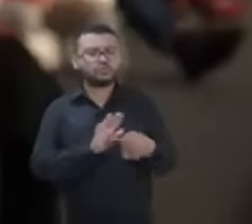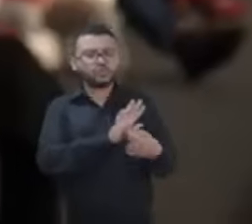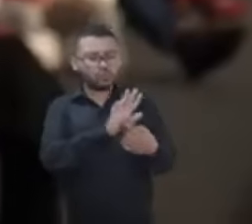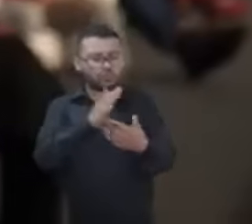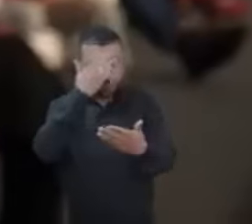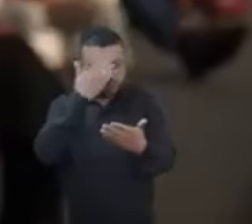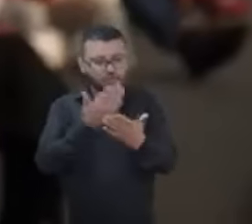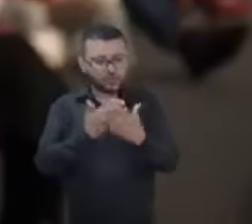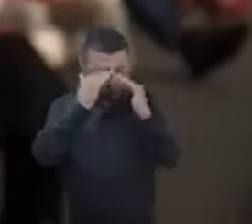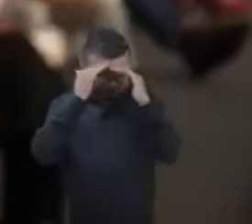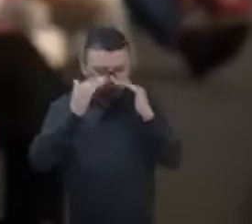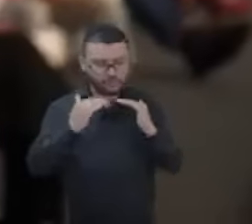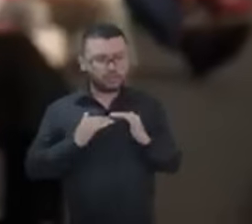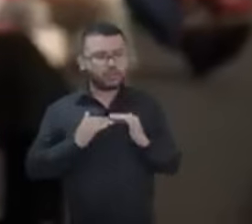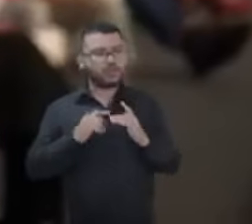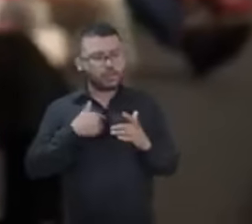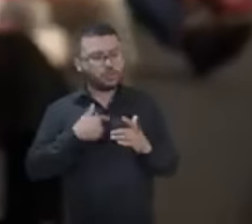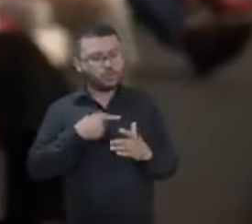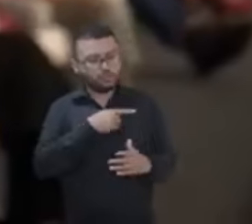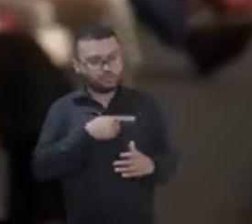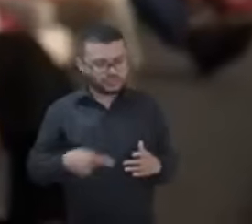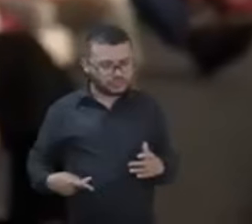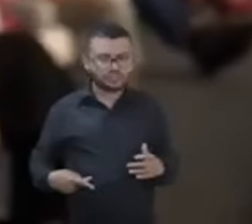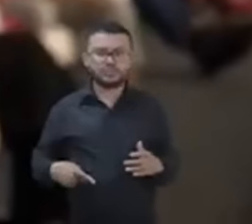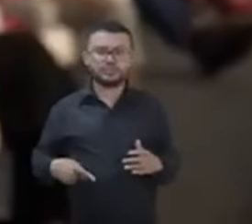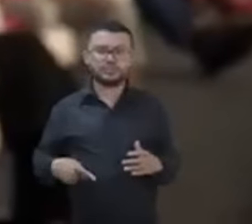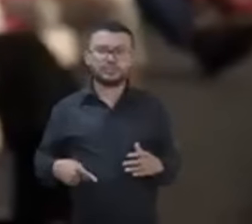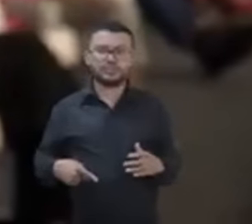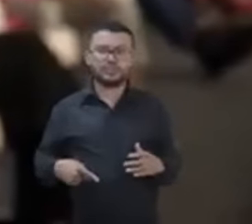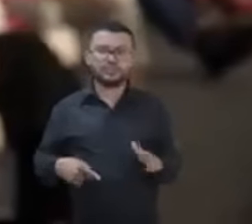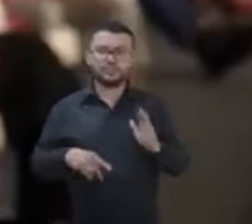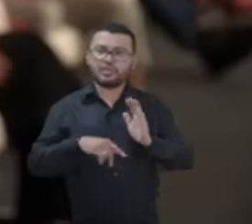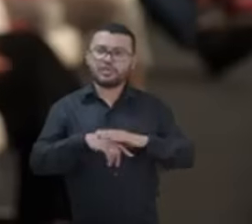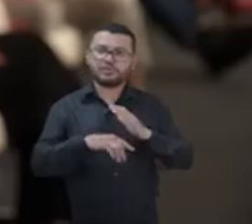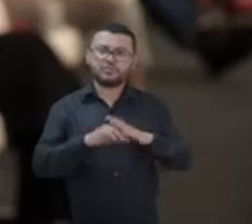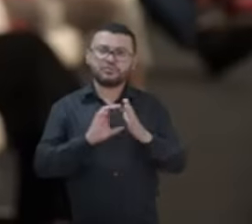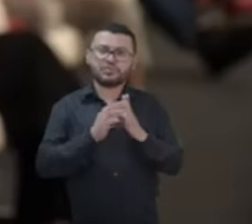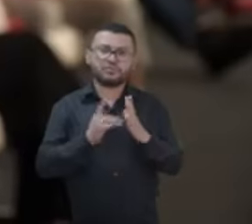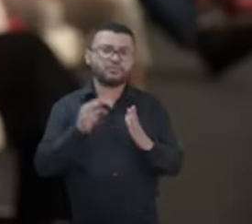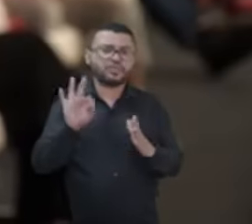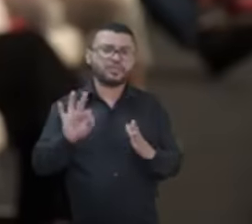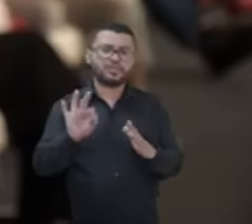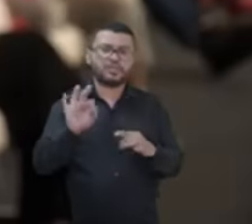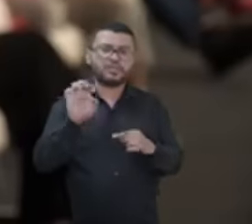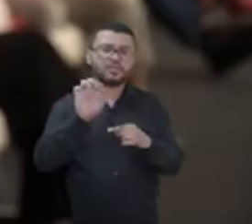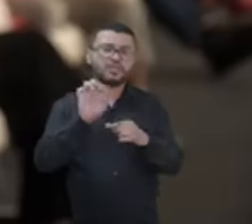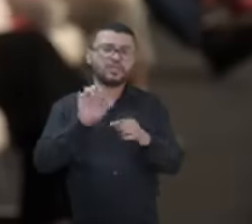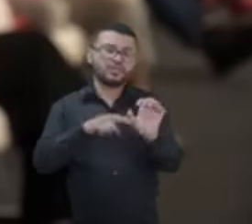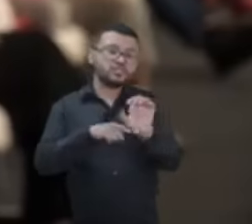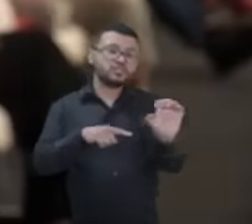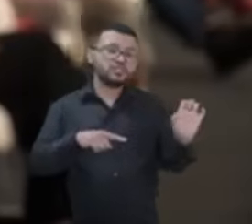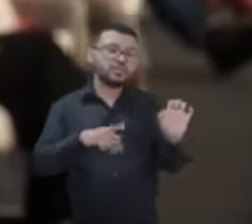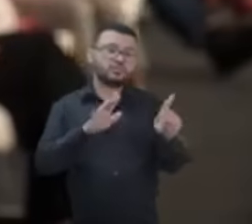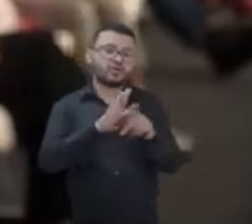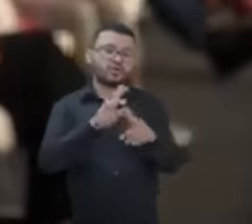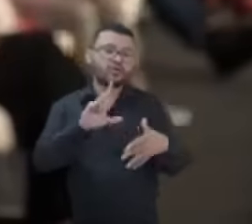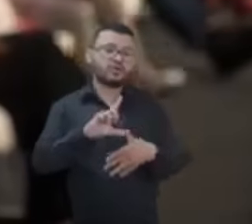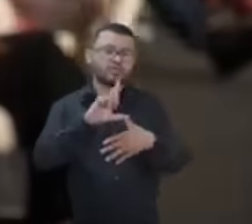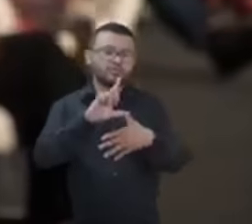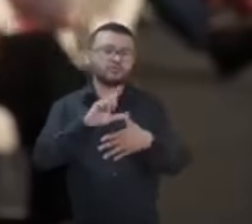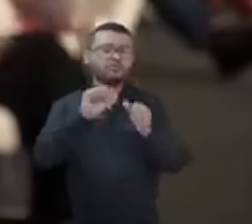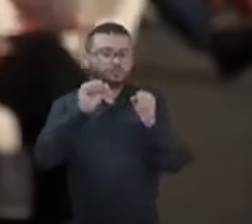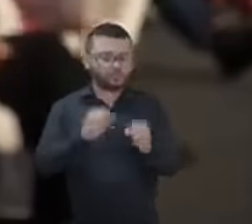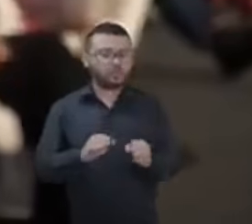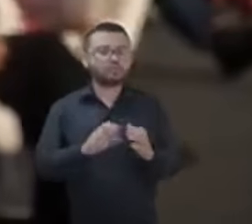quero ser o presidente do maior partido de esquerda da América Latina e que o PT